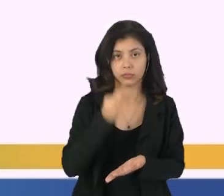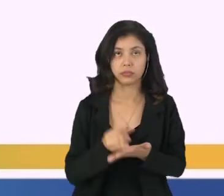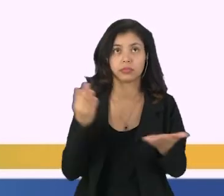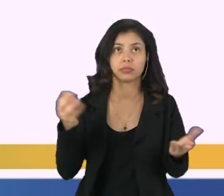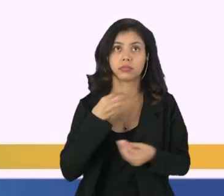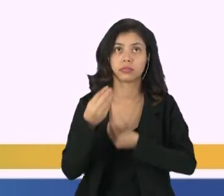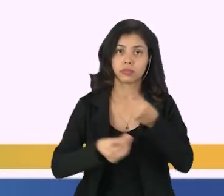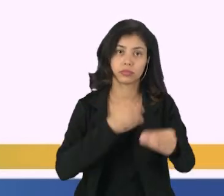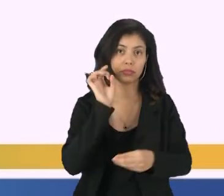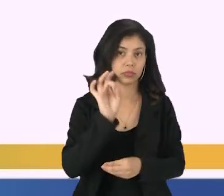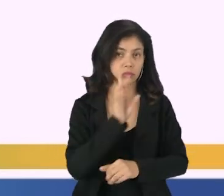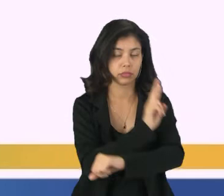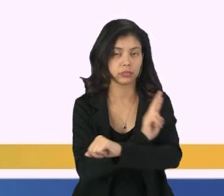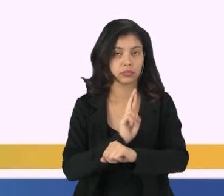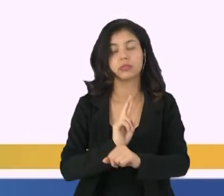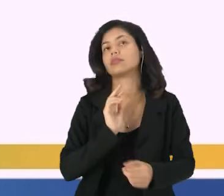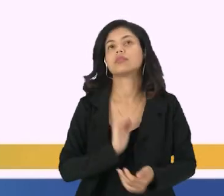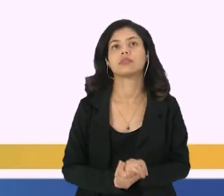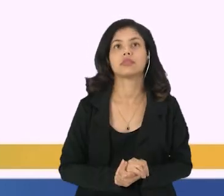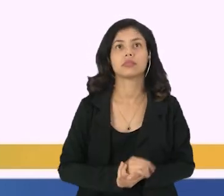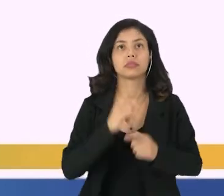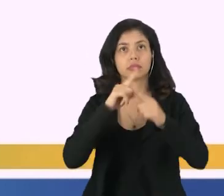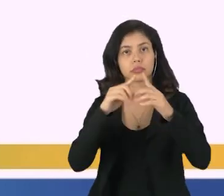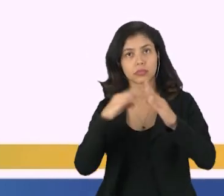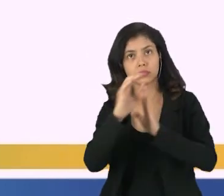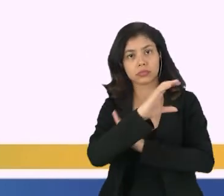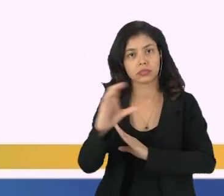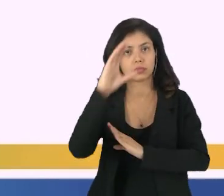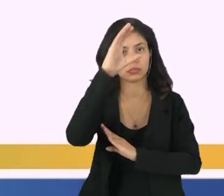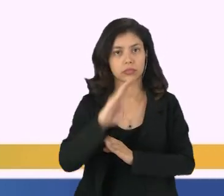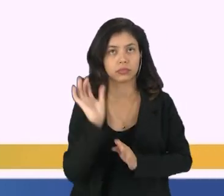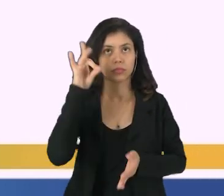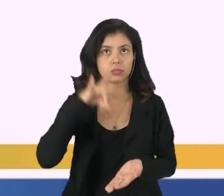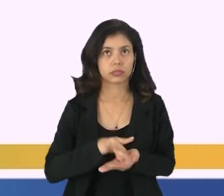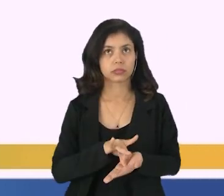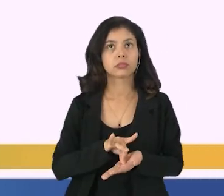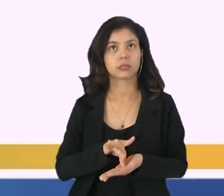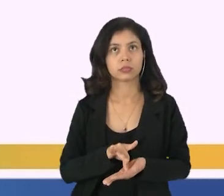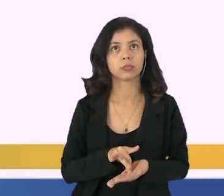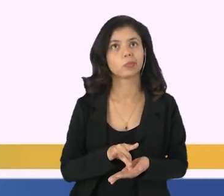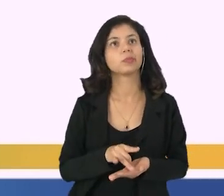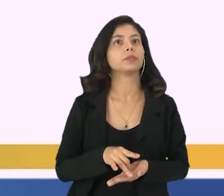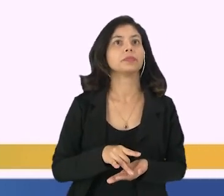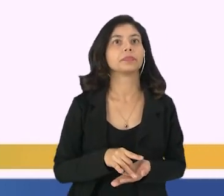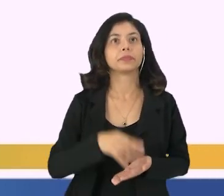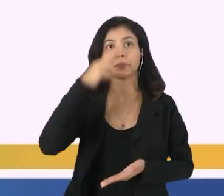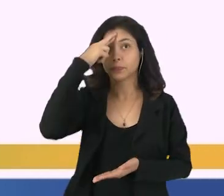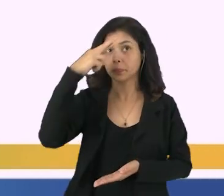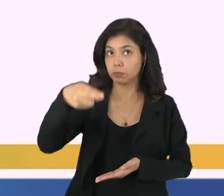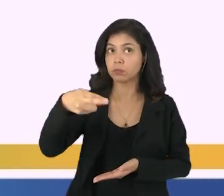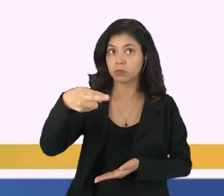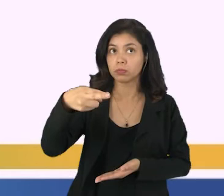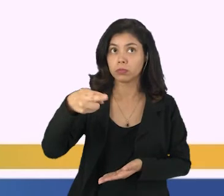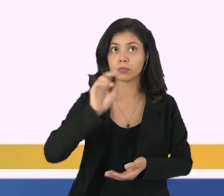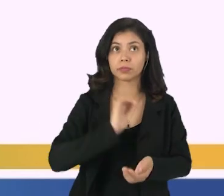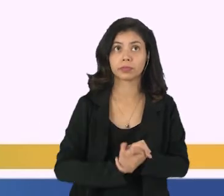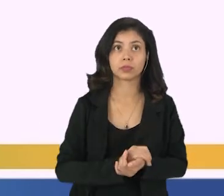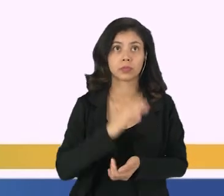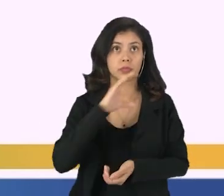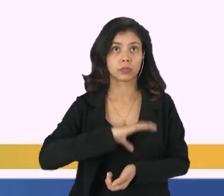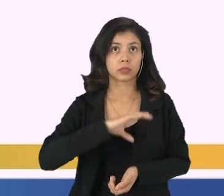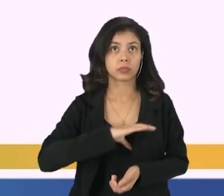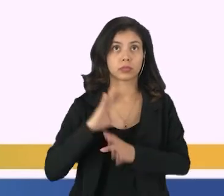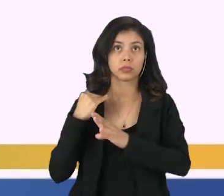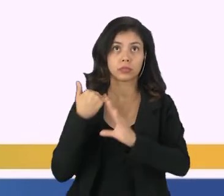cristã, né? Como só a religião fosse da Igreja Católica fosse a verdadeira, né? As autoridades da Igreja Católica e da coroa